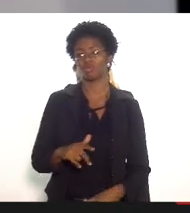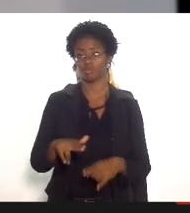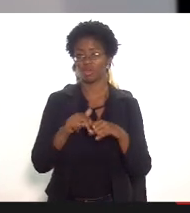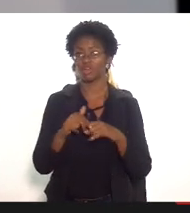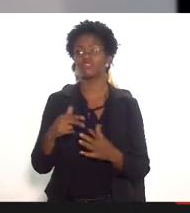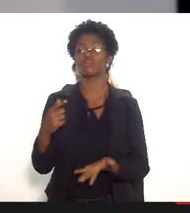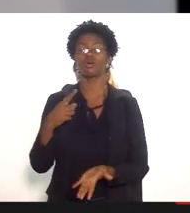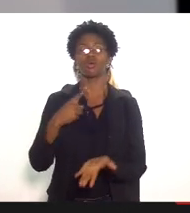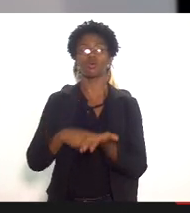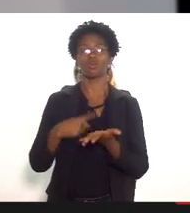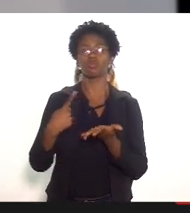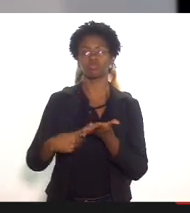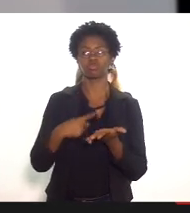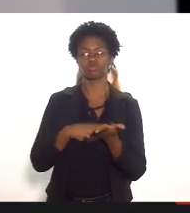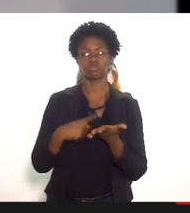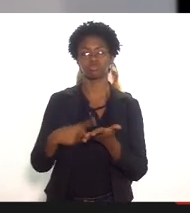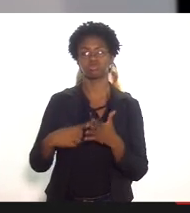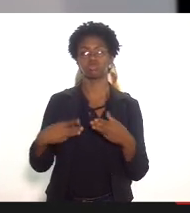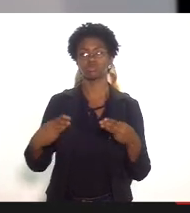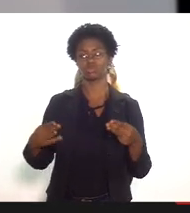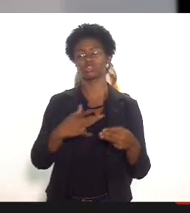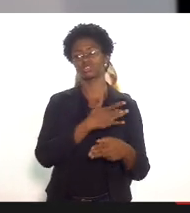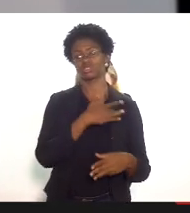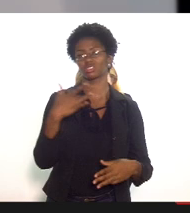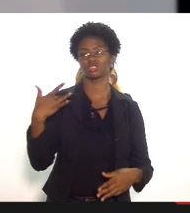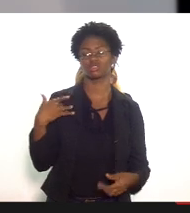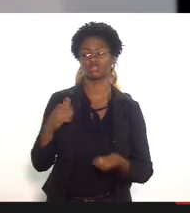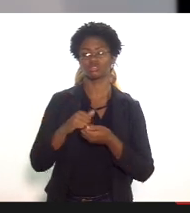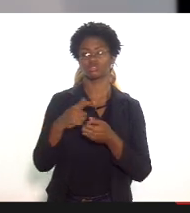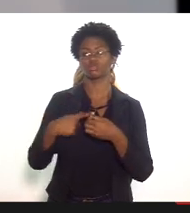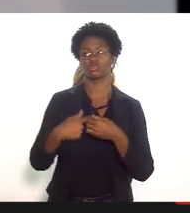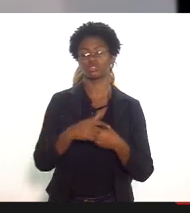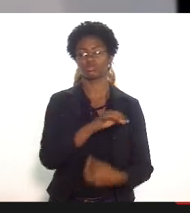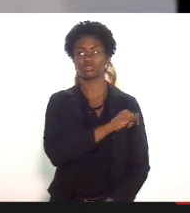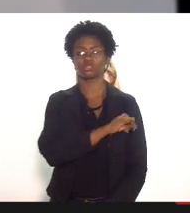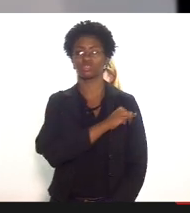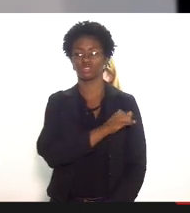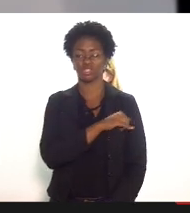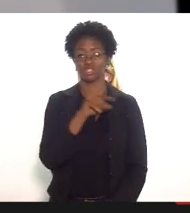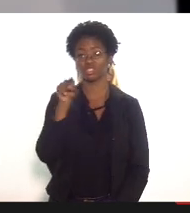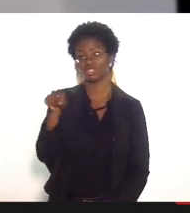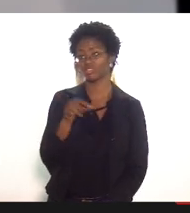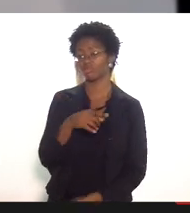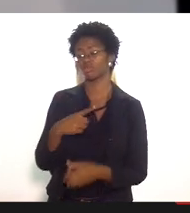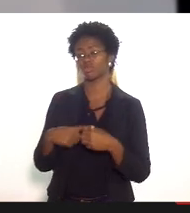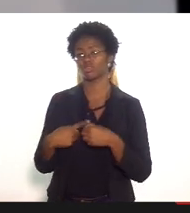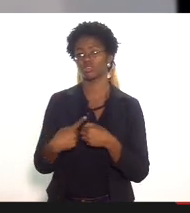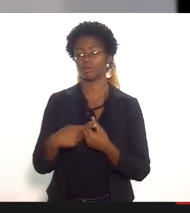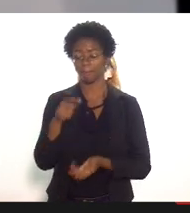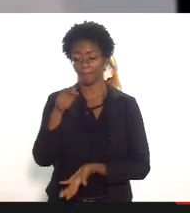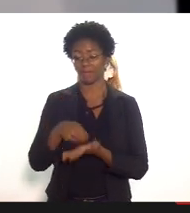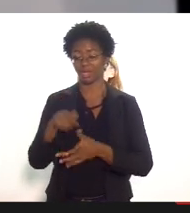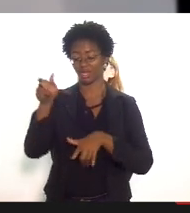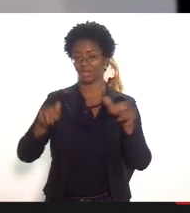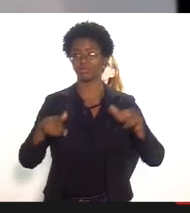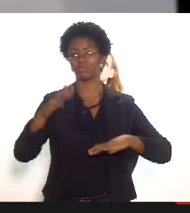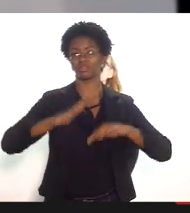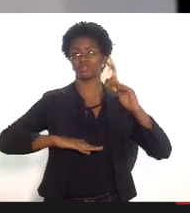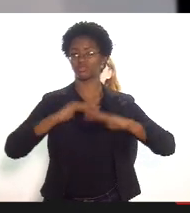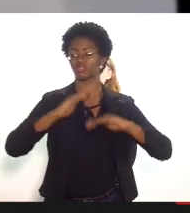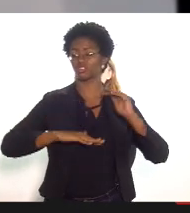um acordo do Ministério da Saúde com o município do Rio, de que o município pagaria profissionais, esses